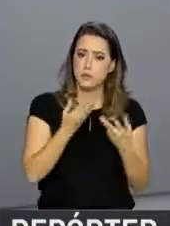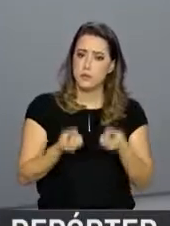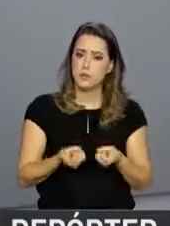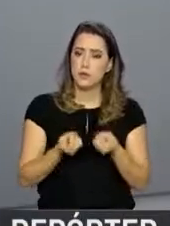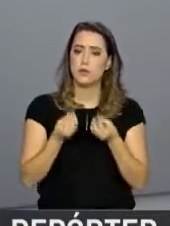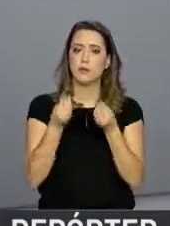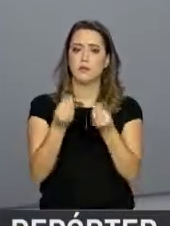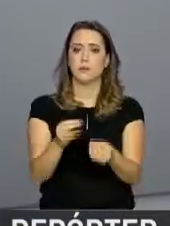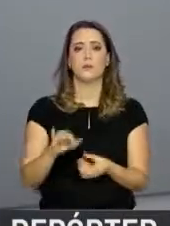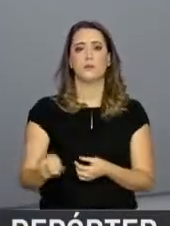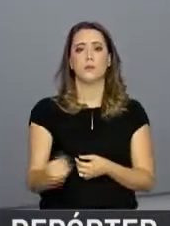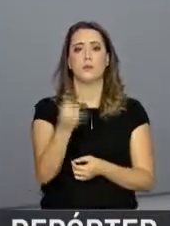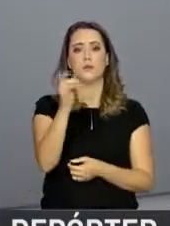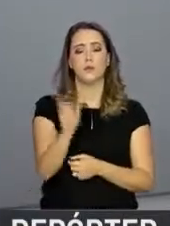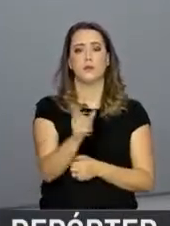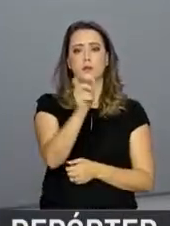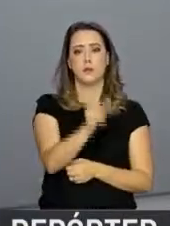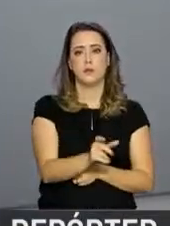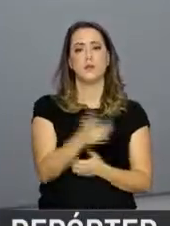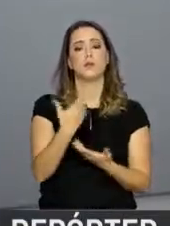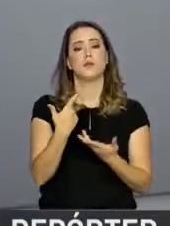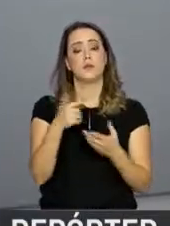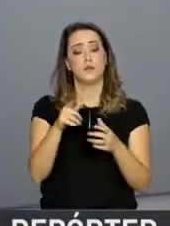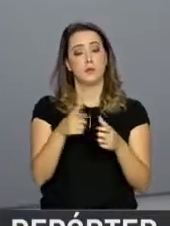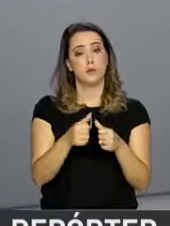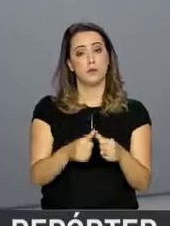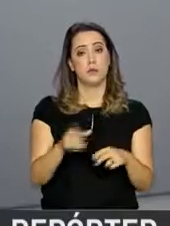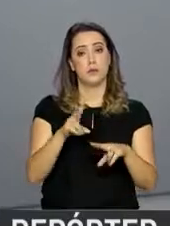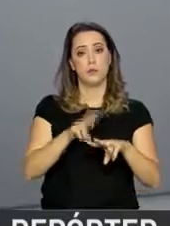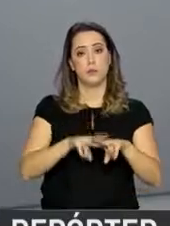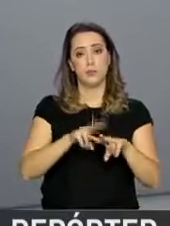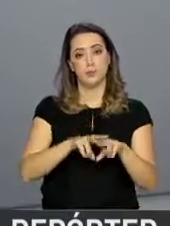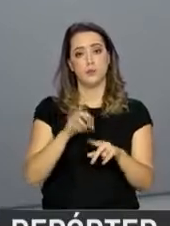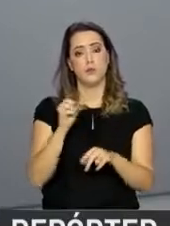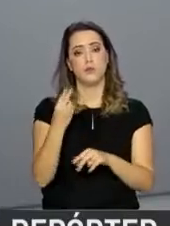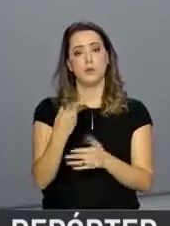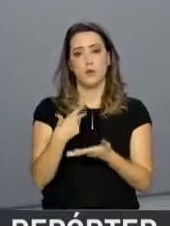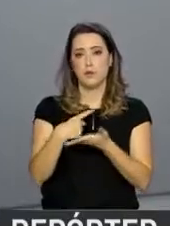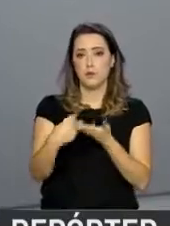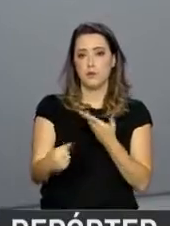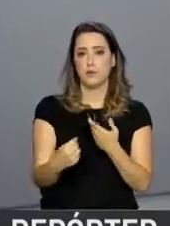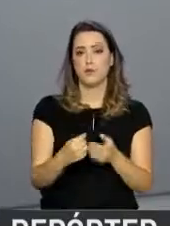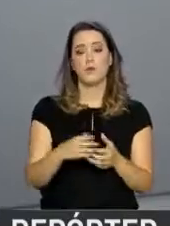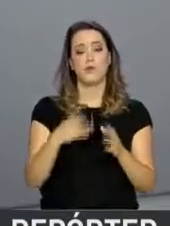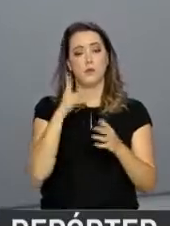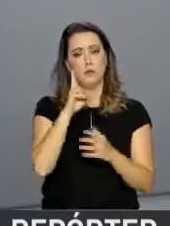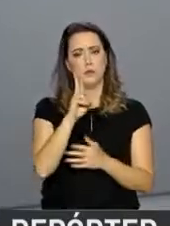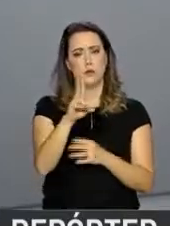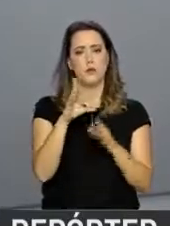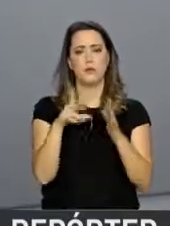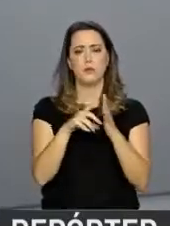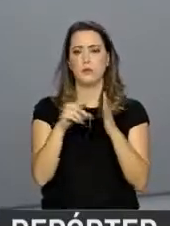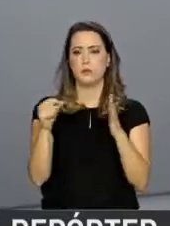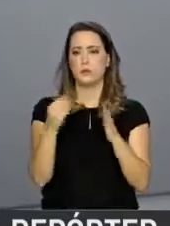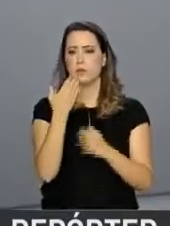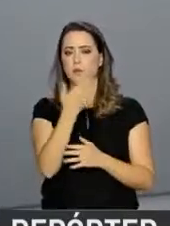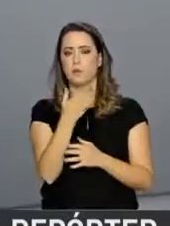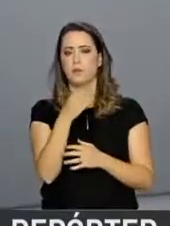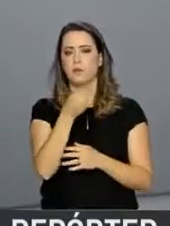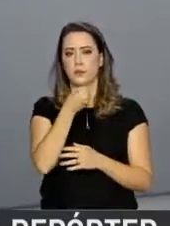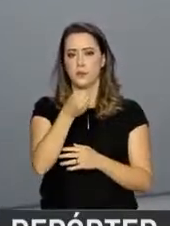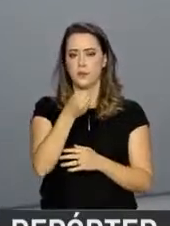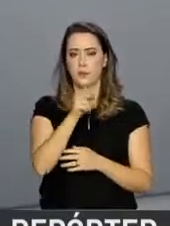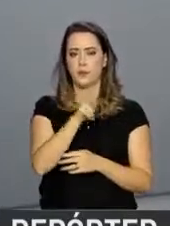ou saindo do sistema. A cerimônia de entrega do selo aconteceu hoje no Palácio do Planalto. Vamos acompanhar um trecho da fala